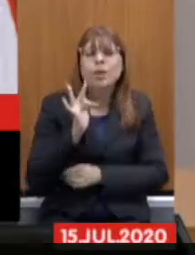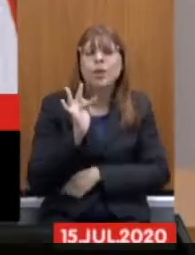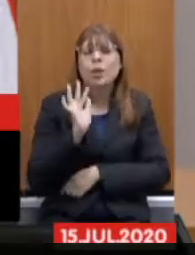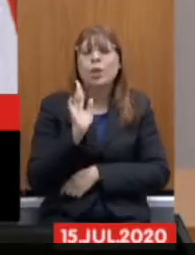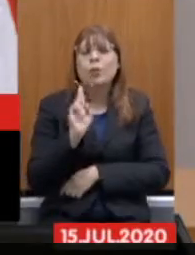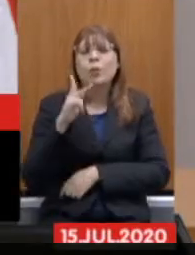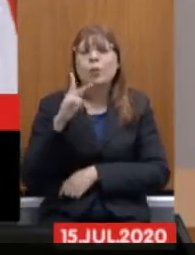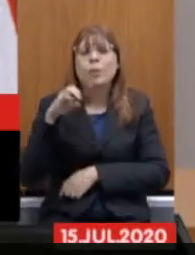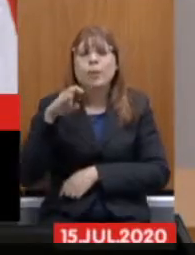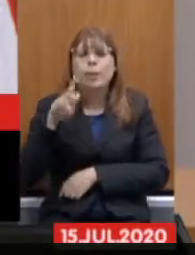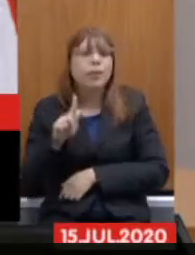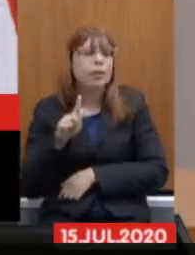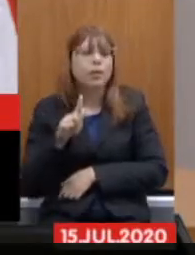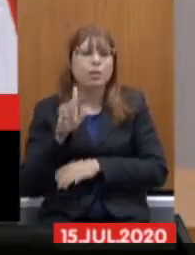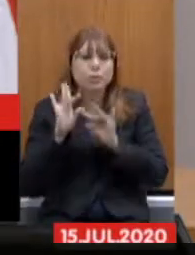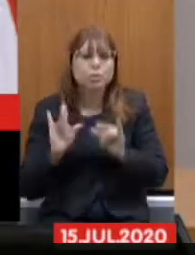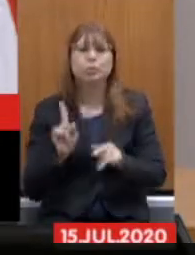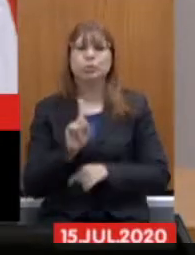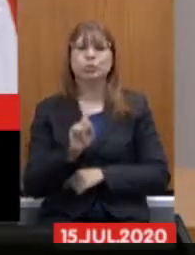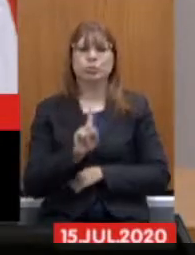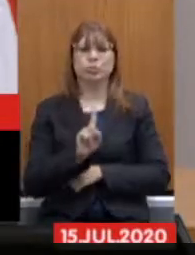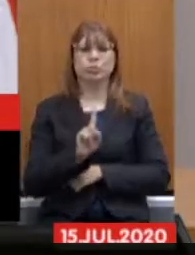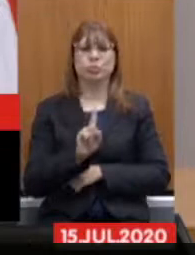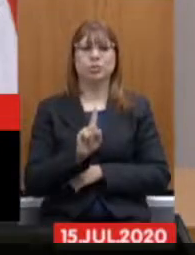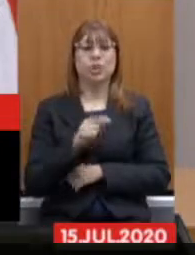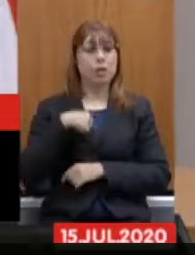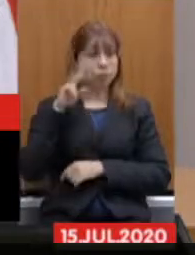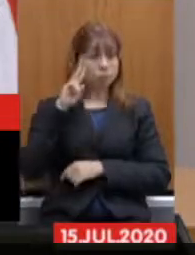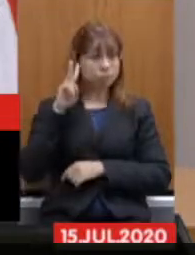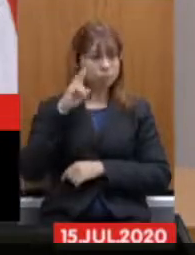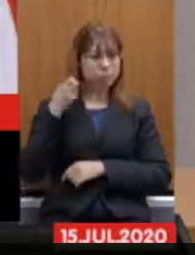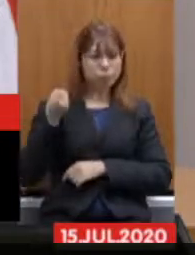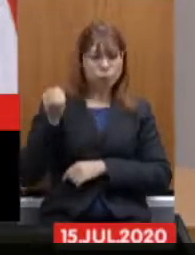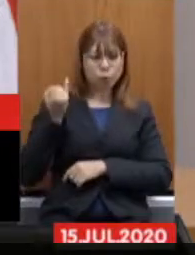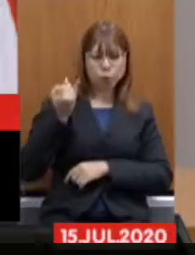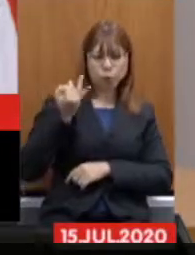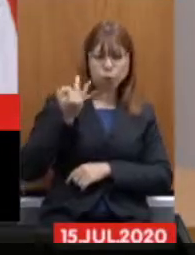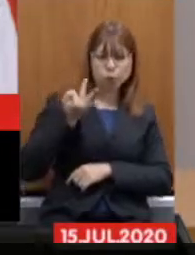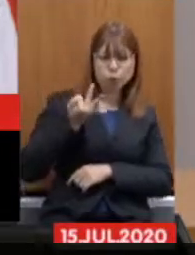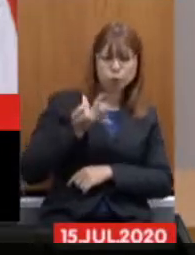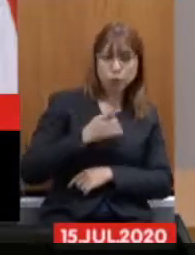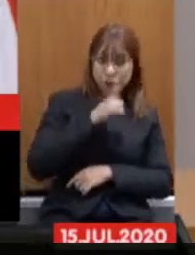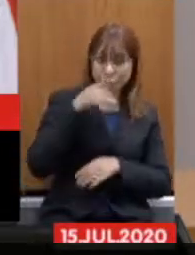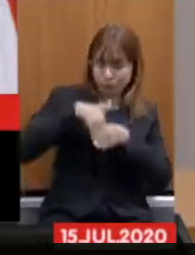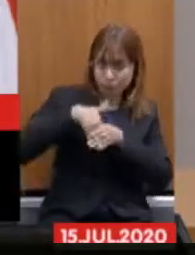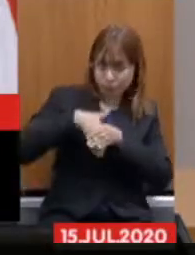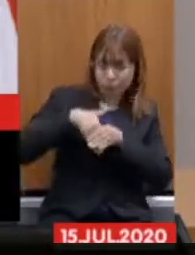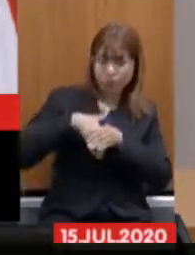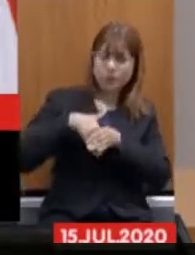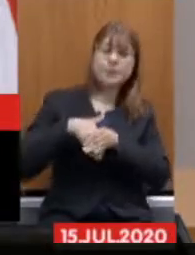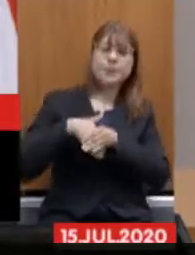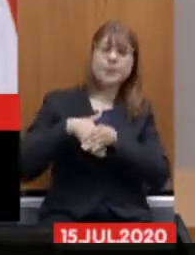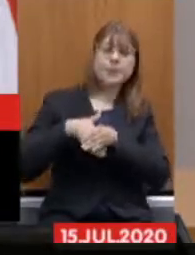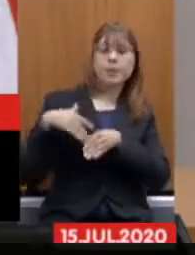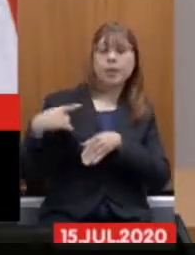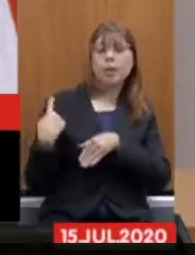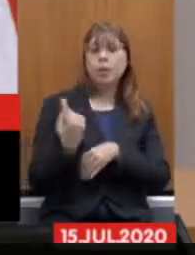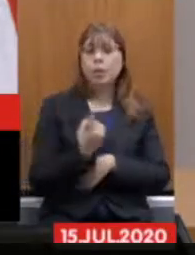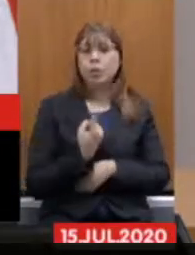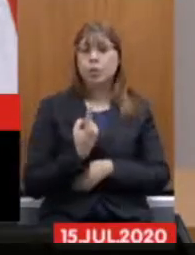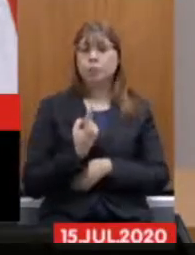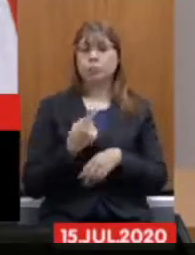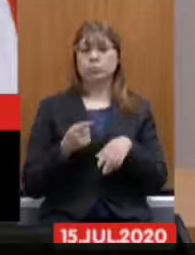fosse dissolvido eu me lembro madrugada adentro no dia da votação nós